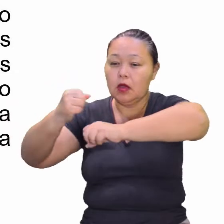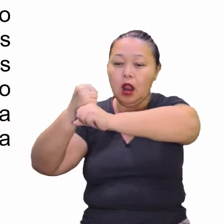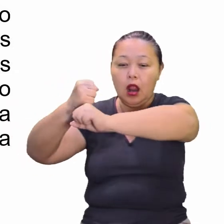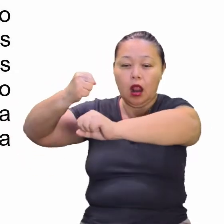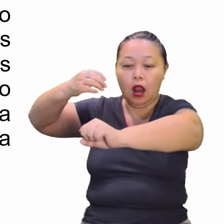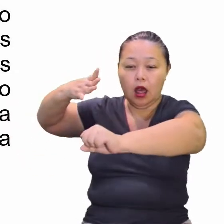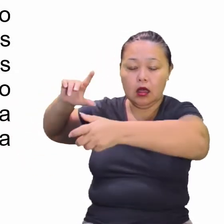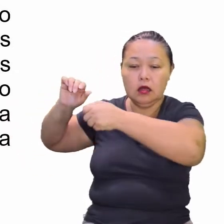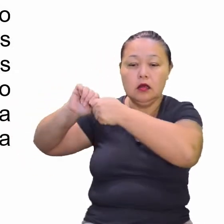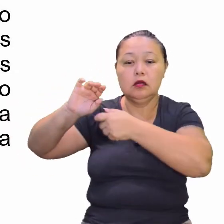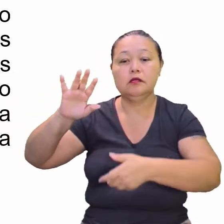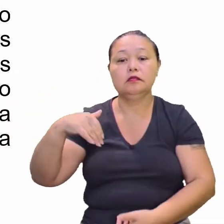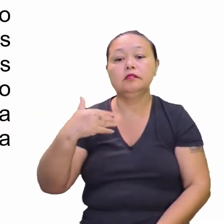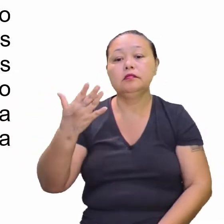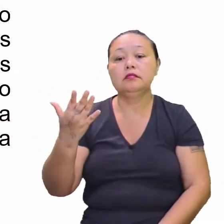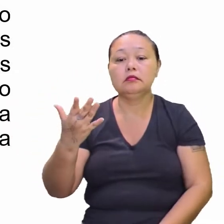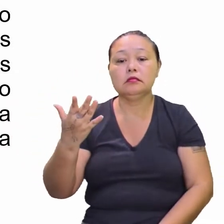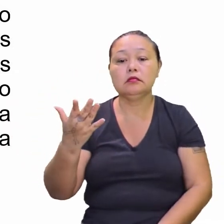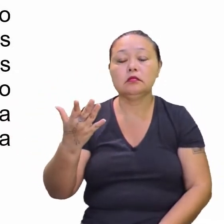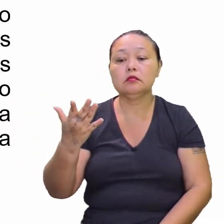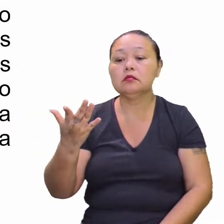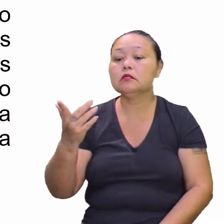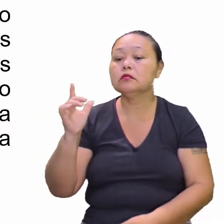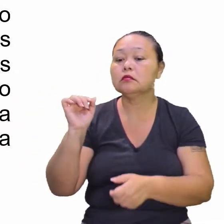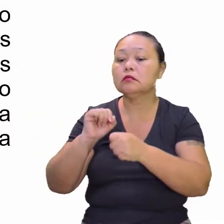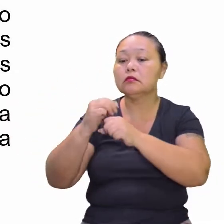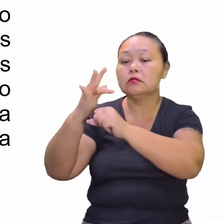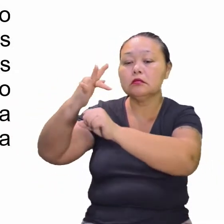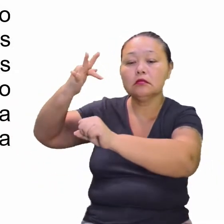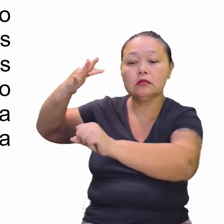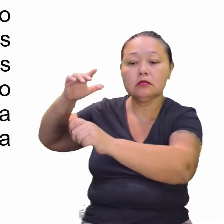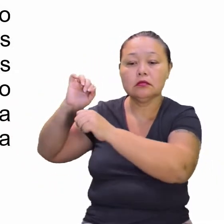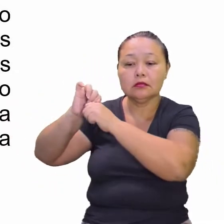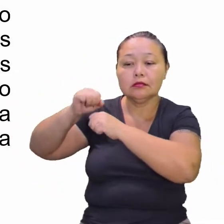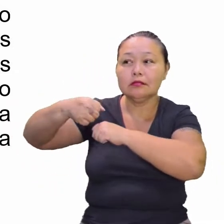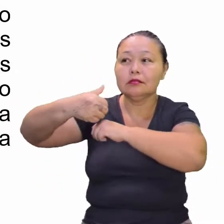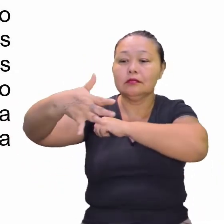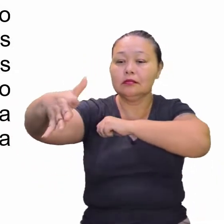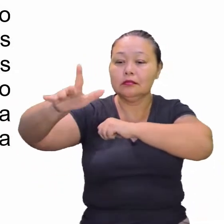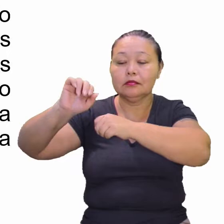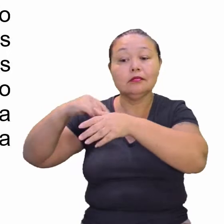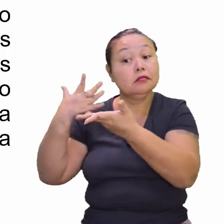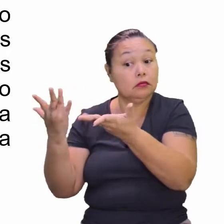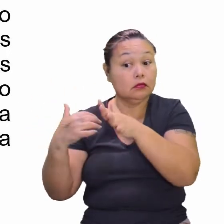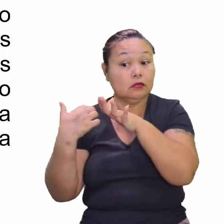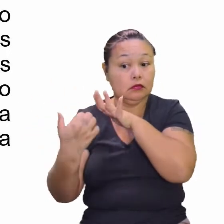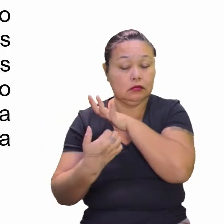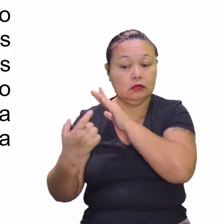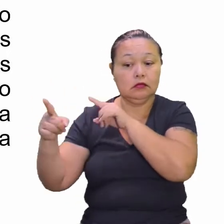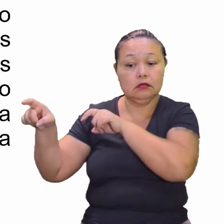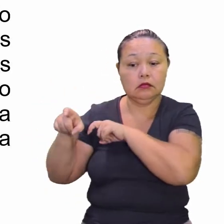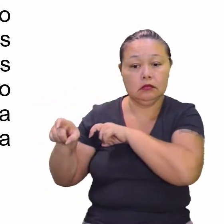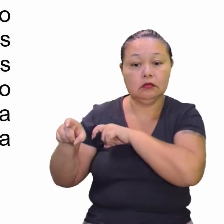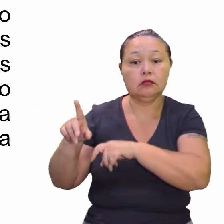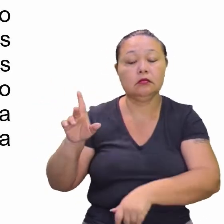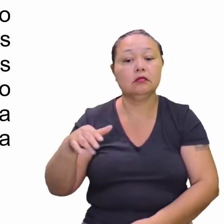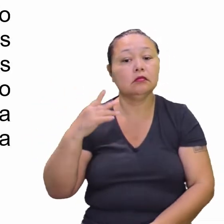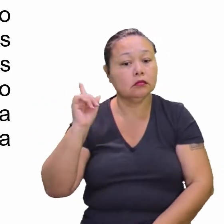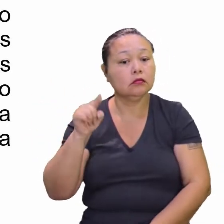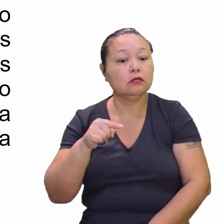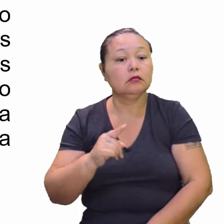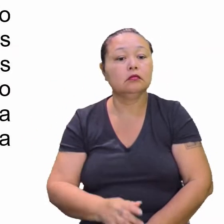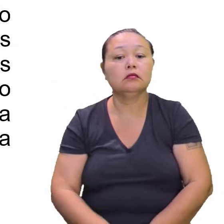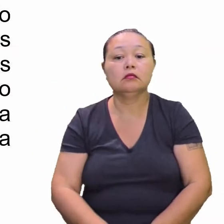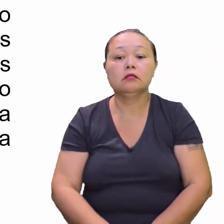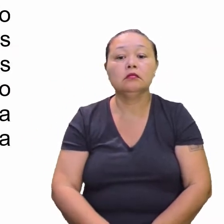áreas, mecanizada em fazendas que são praticamente empresas rurais. Muito bem, isso